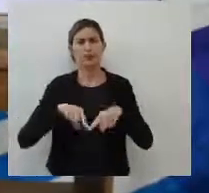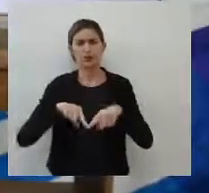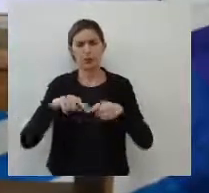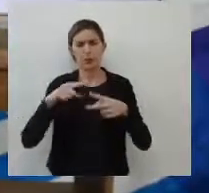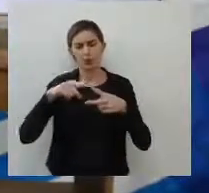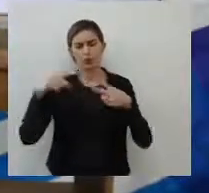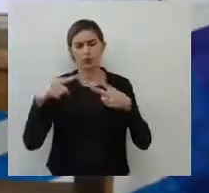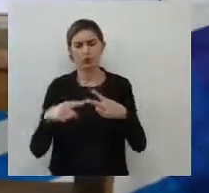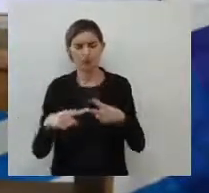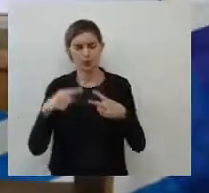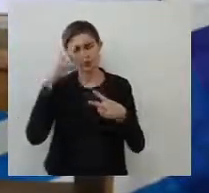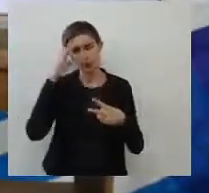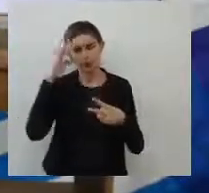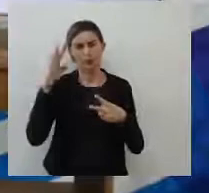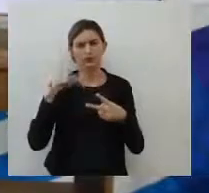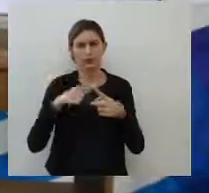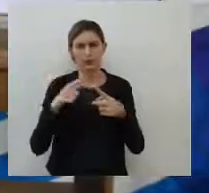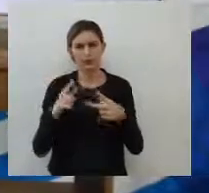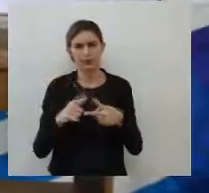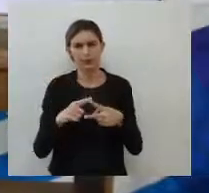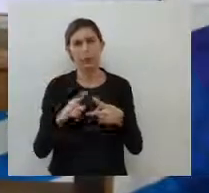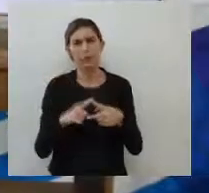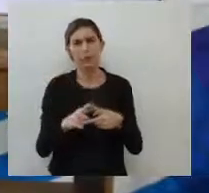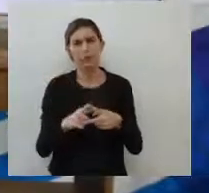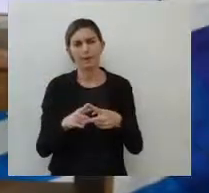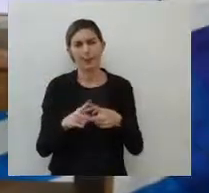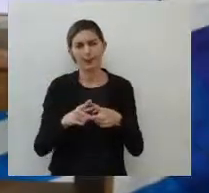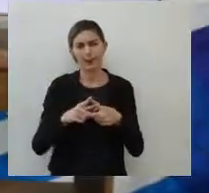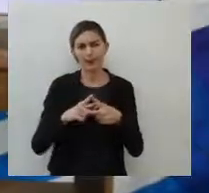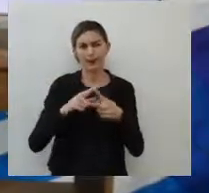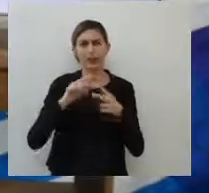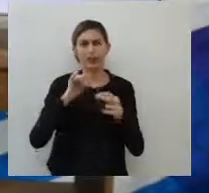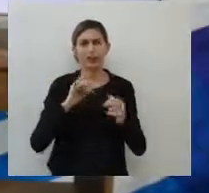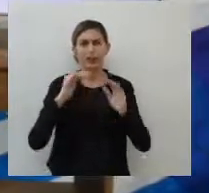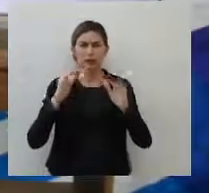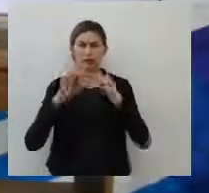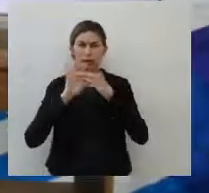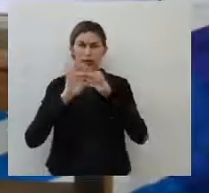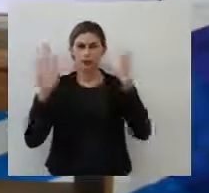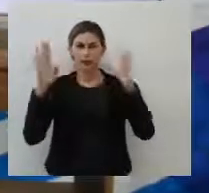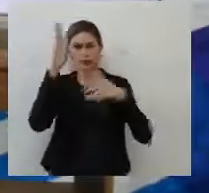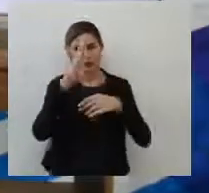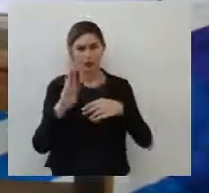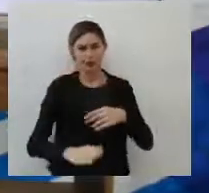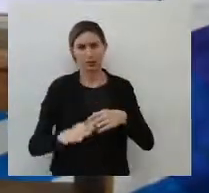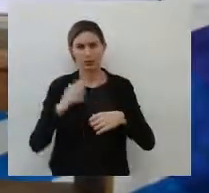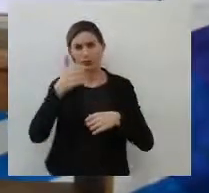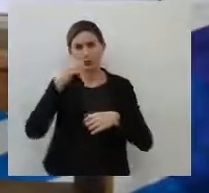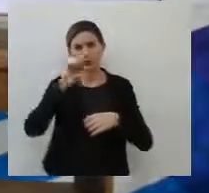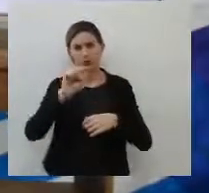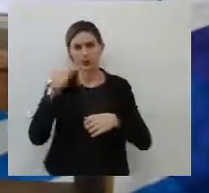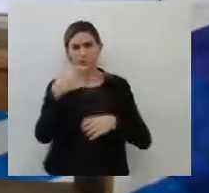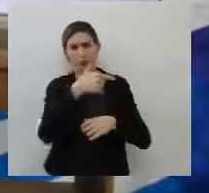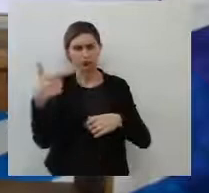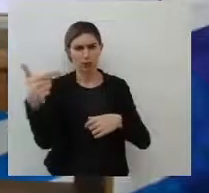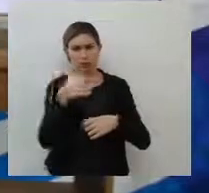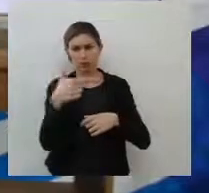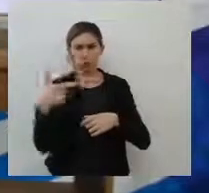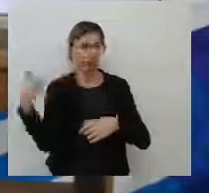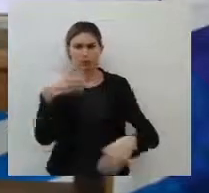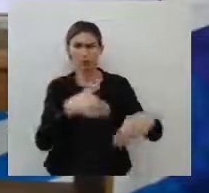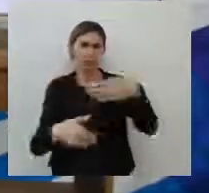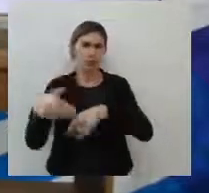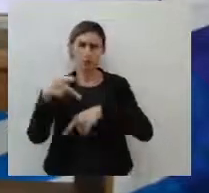foram 2. Primeiro, a questão da independência brasileira, em 1822, que não contou com a